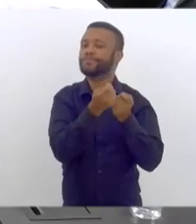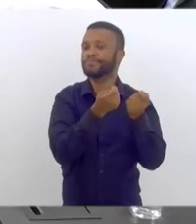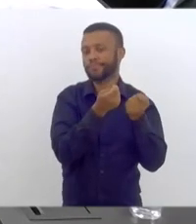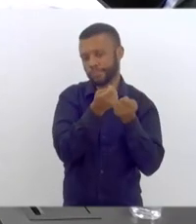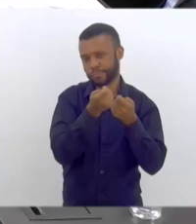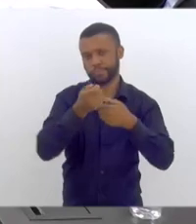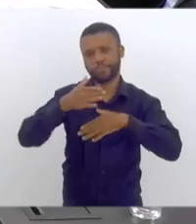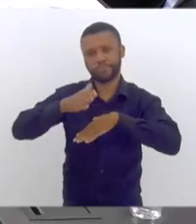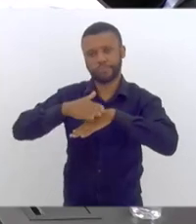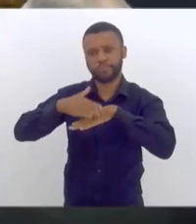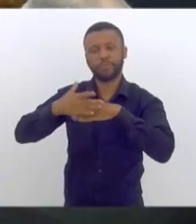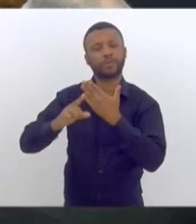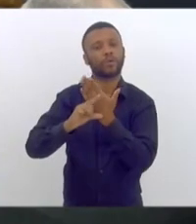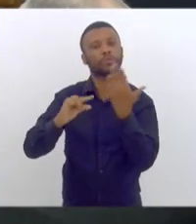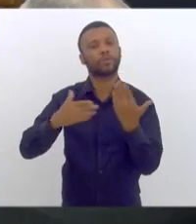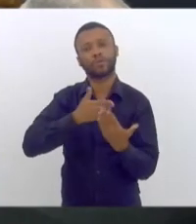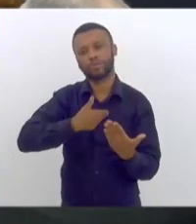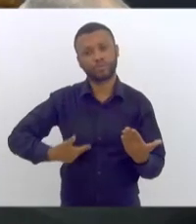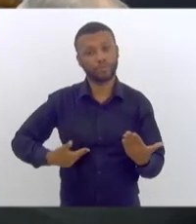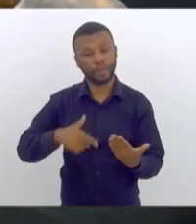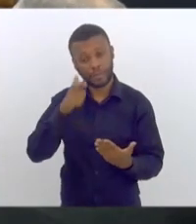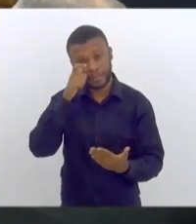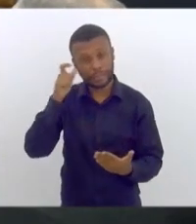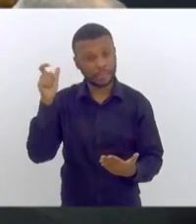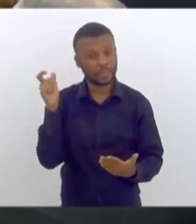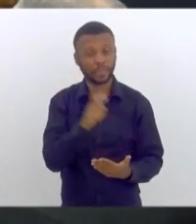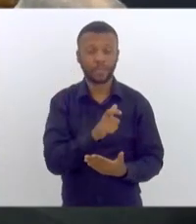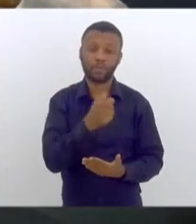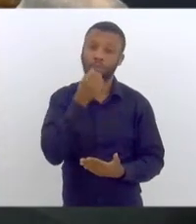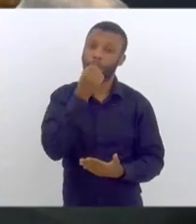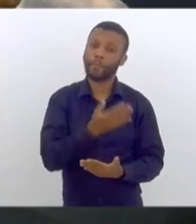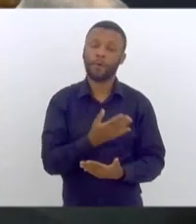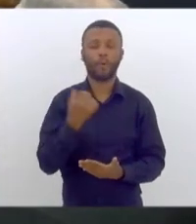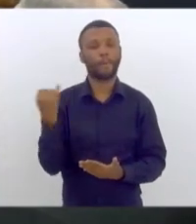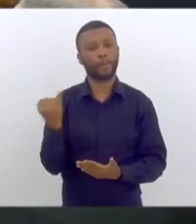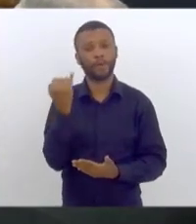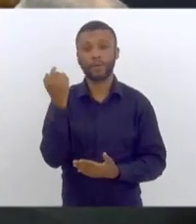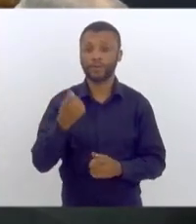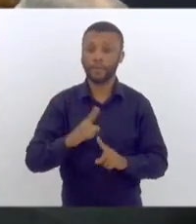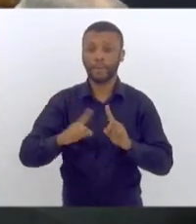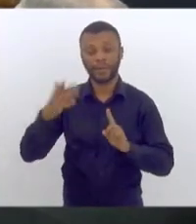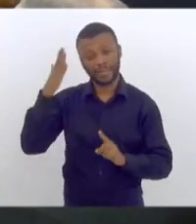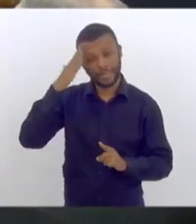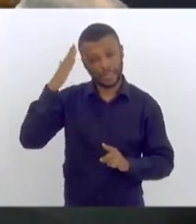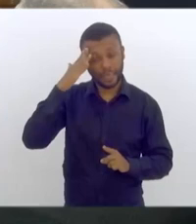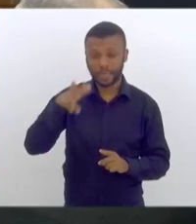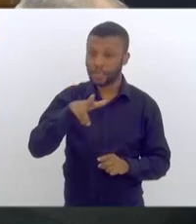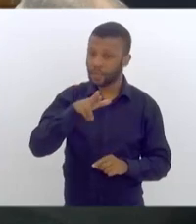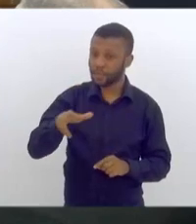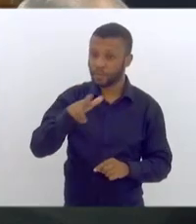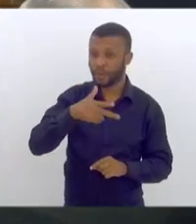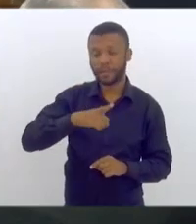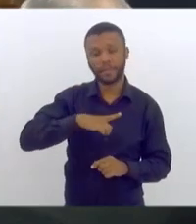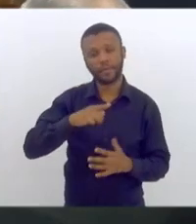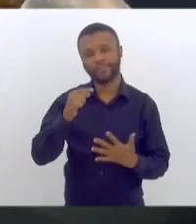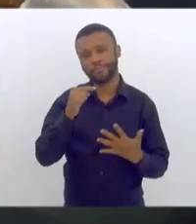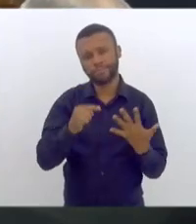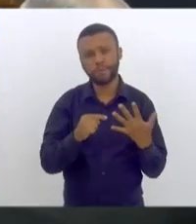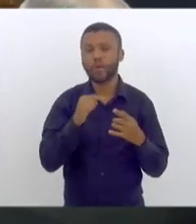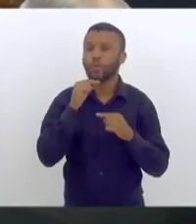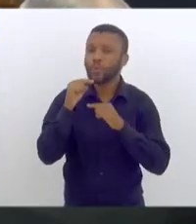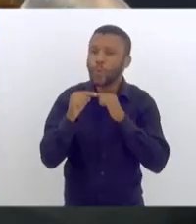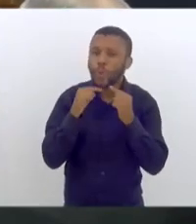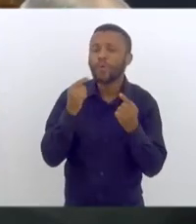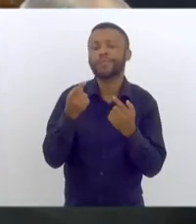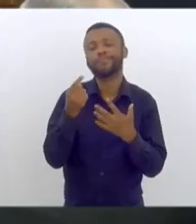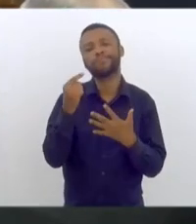eu acho o tema é interessante relevante mas sei que não é a gente tem uma opção de hipótese